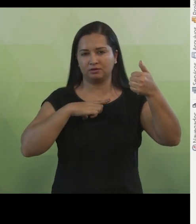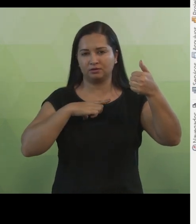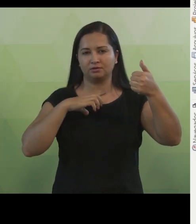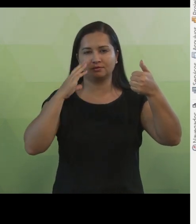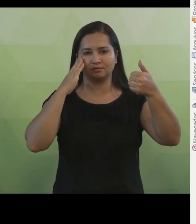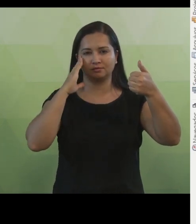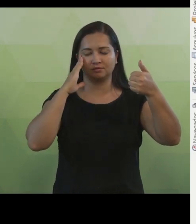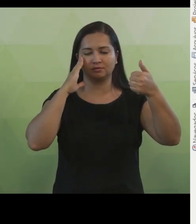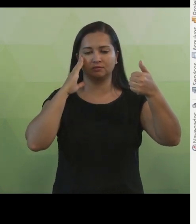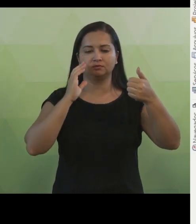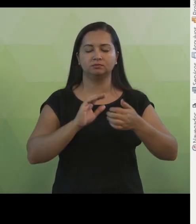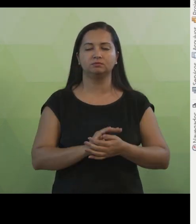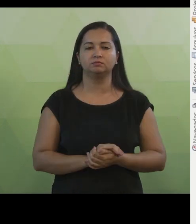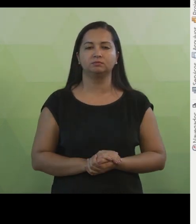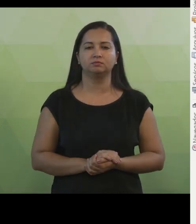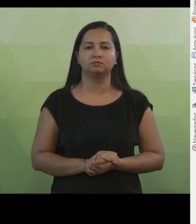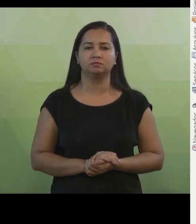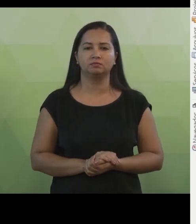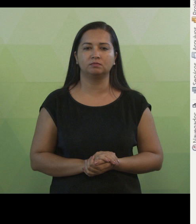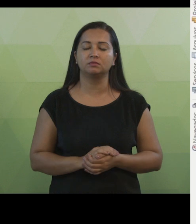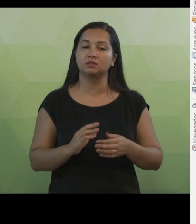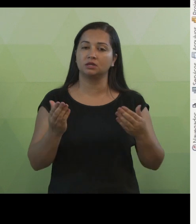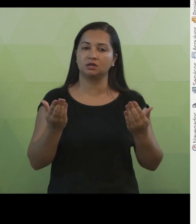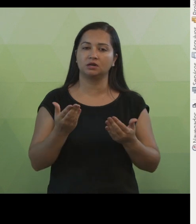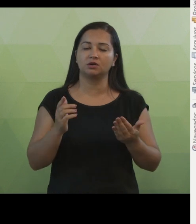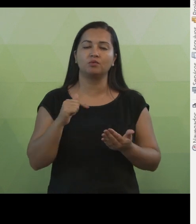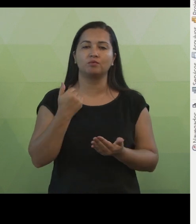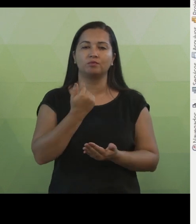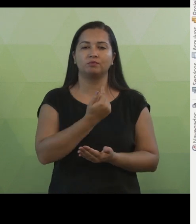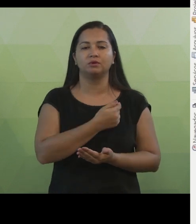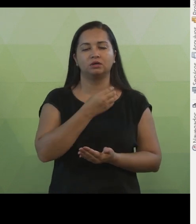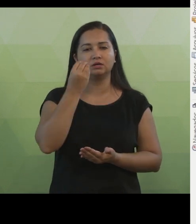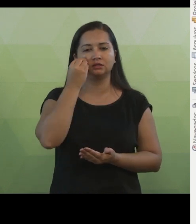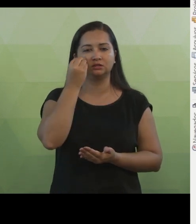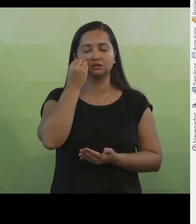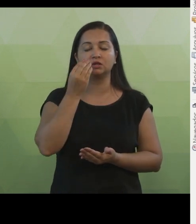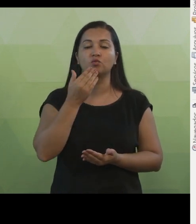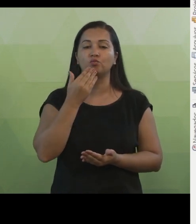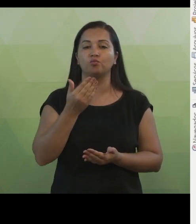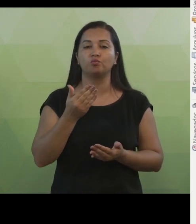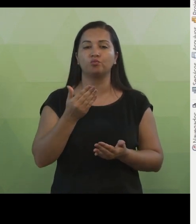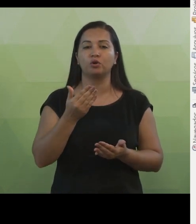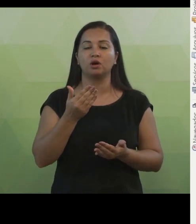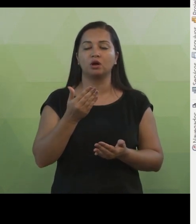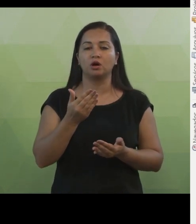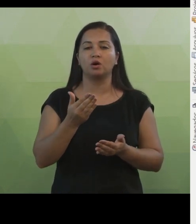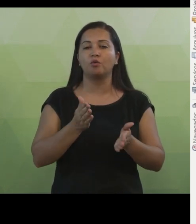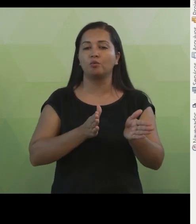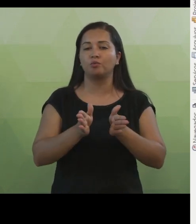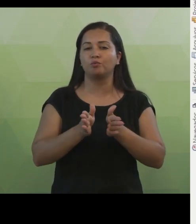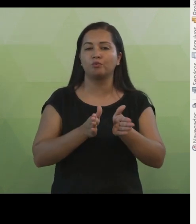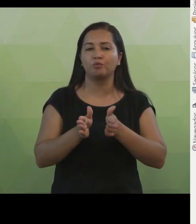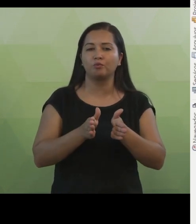de 0 a 2. Então vou colocar aqui um índice 1. Vamos ver a